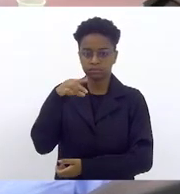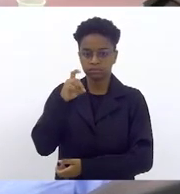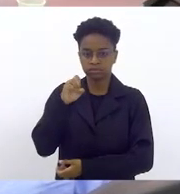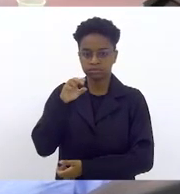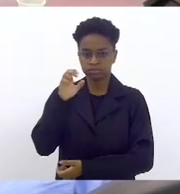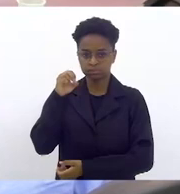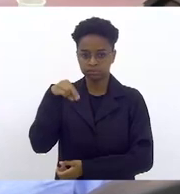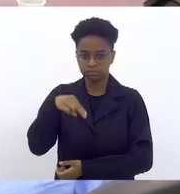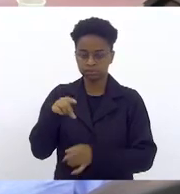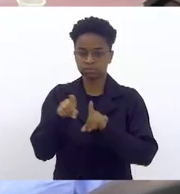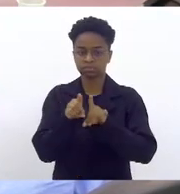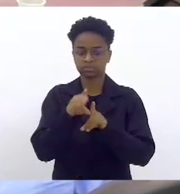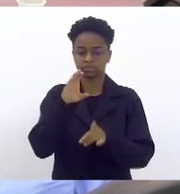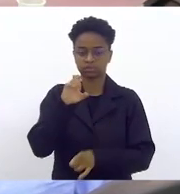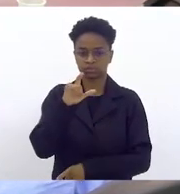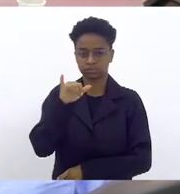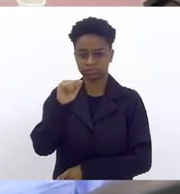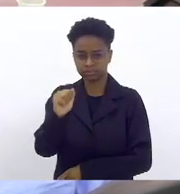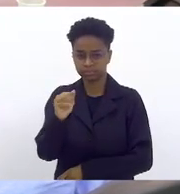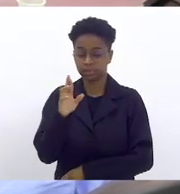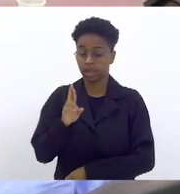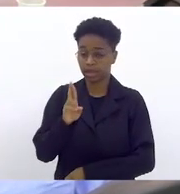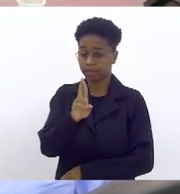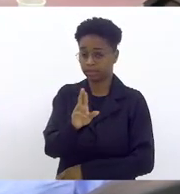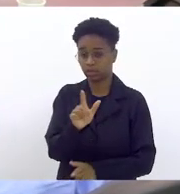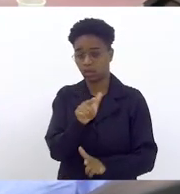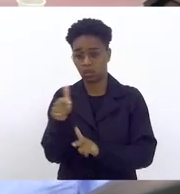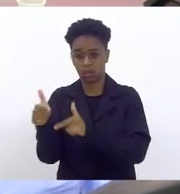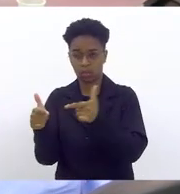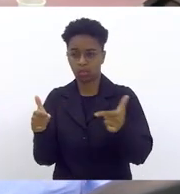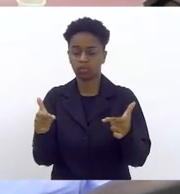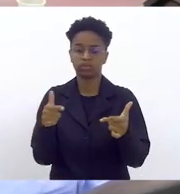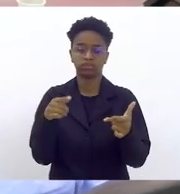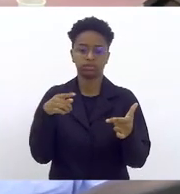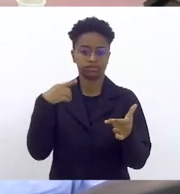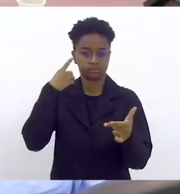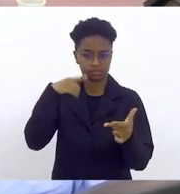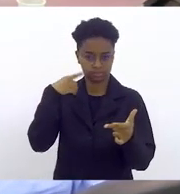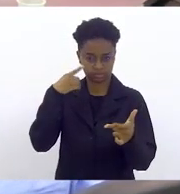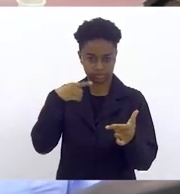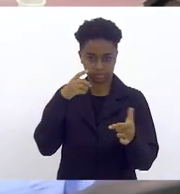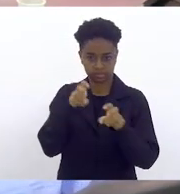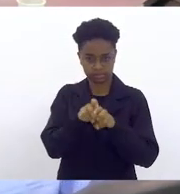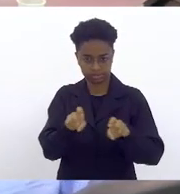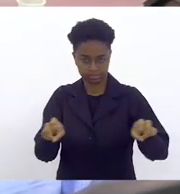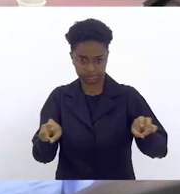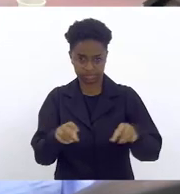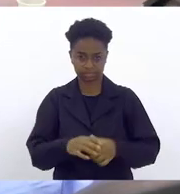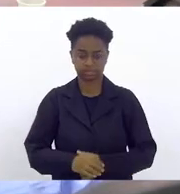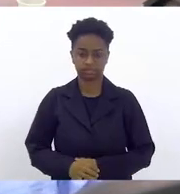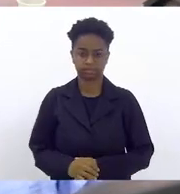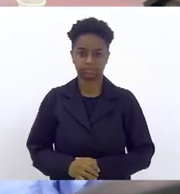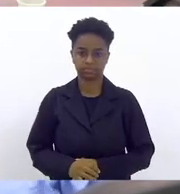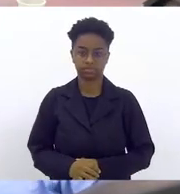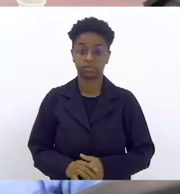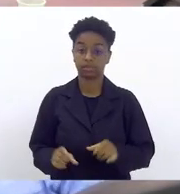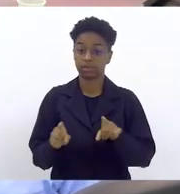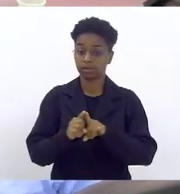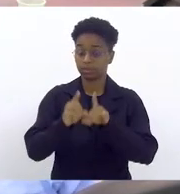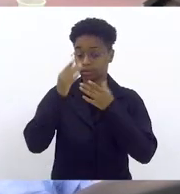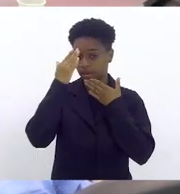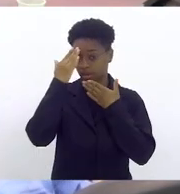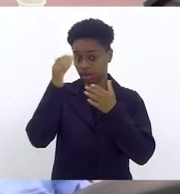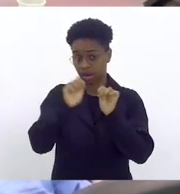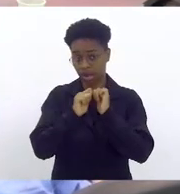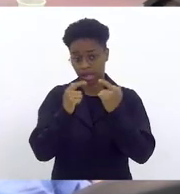Moraes é deputada Célia Jordão em nome dos quais eu cumprimento os demais membros da mesa agradecer muito a